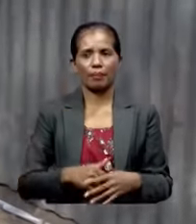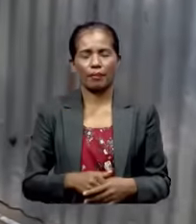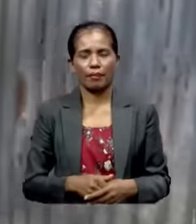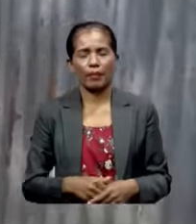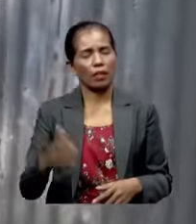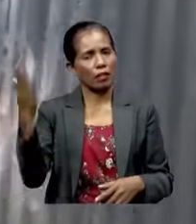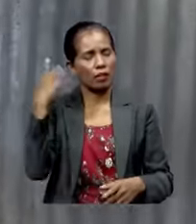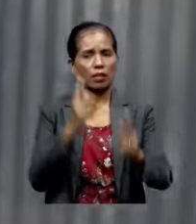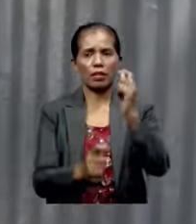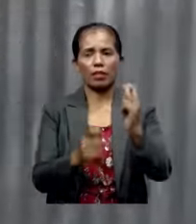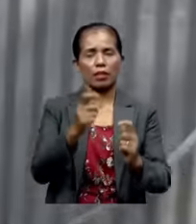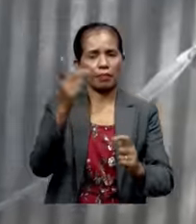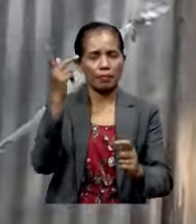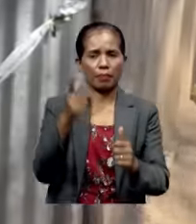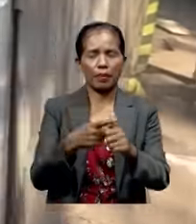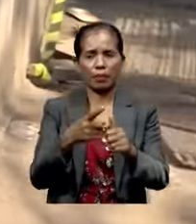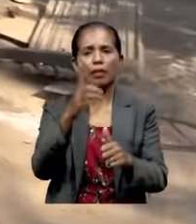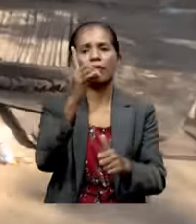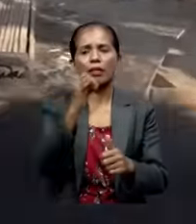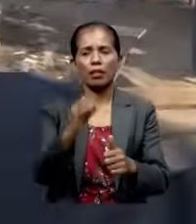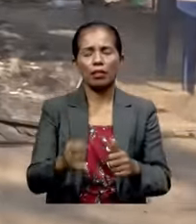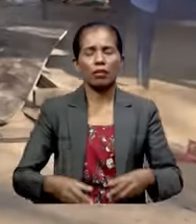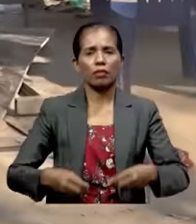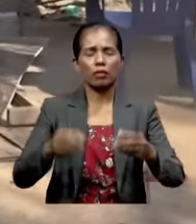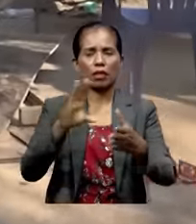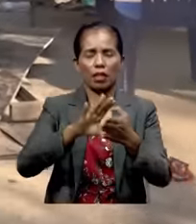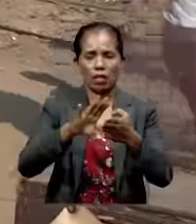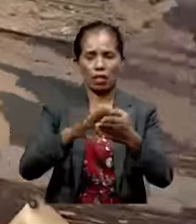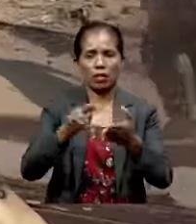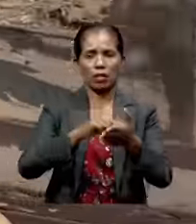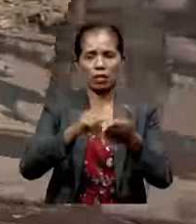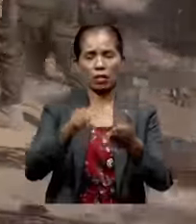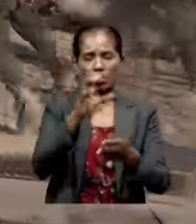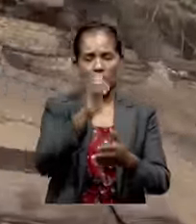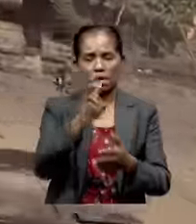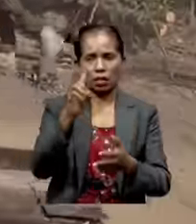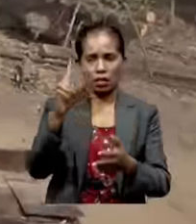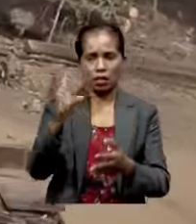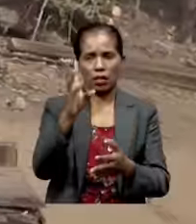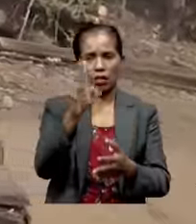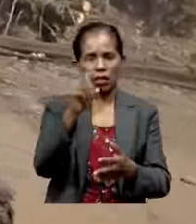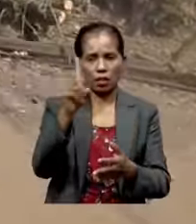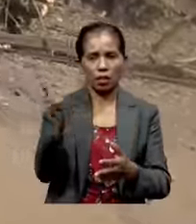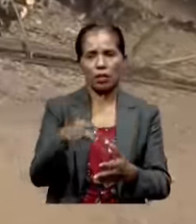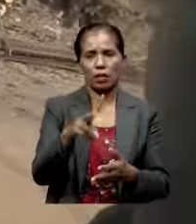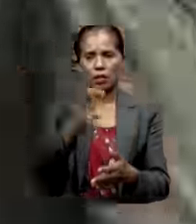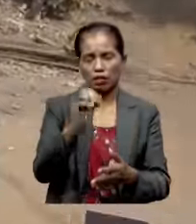Antes, né, Tribunal Judicial, primeira instância dele, há um despacho com o número 0 Rua Nen Ida Bara Ronu